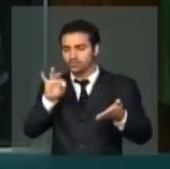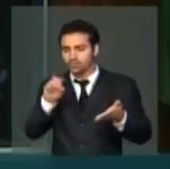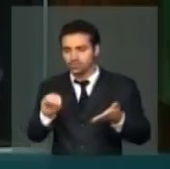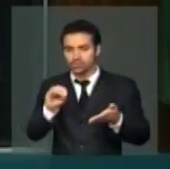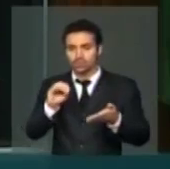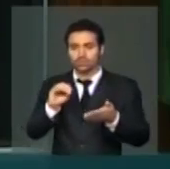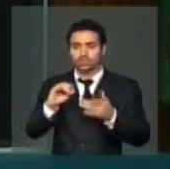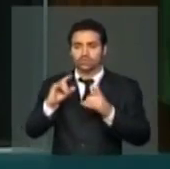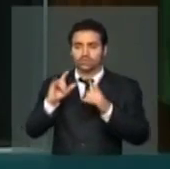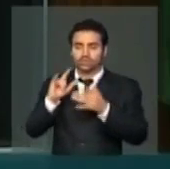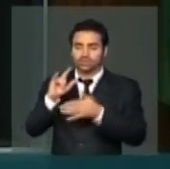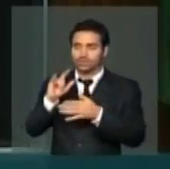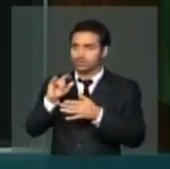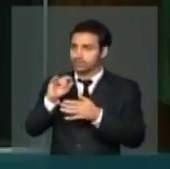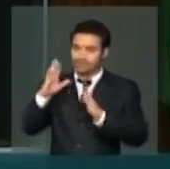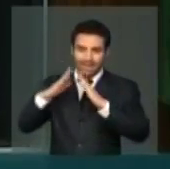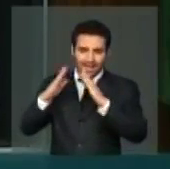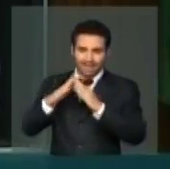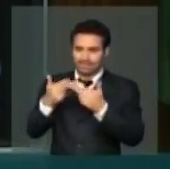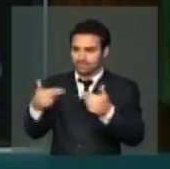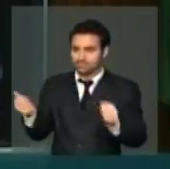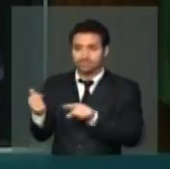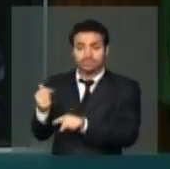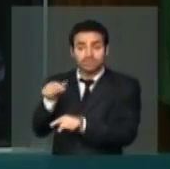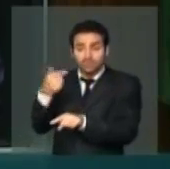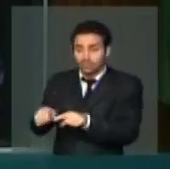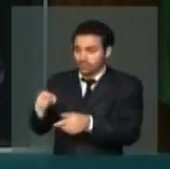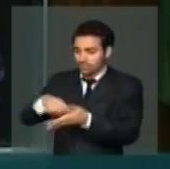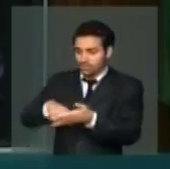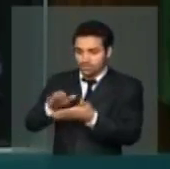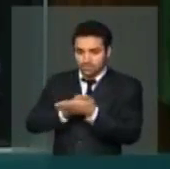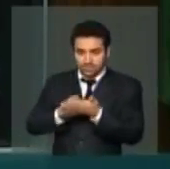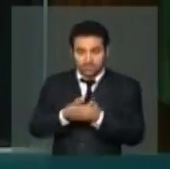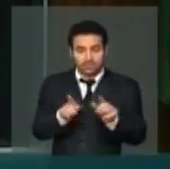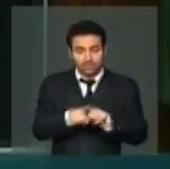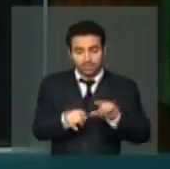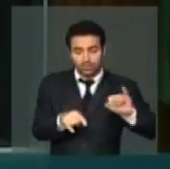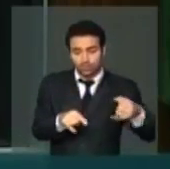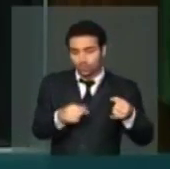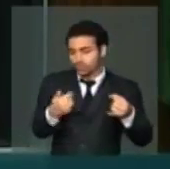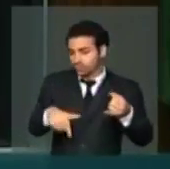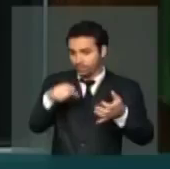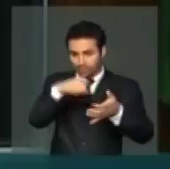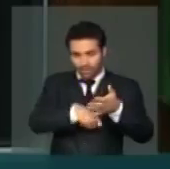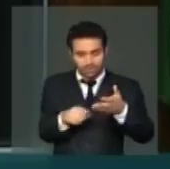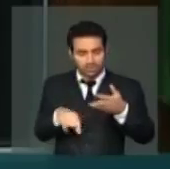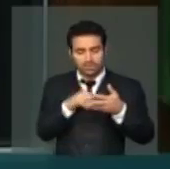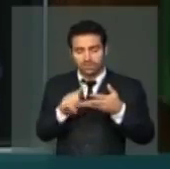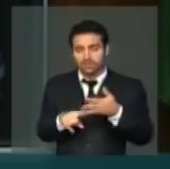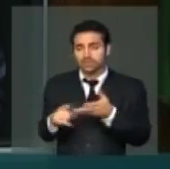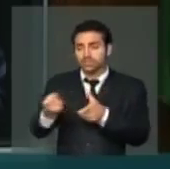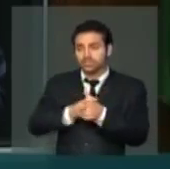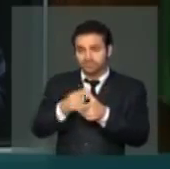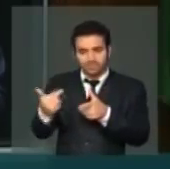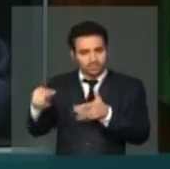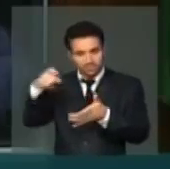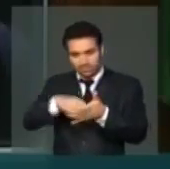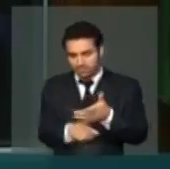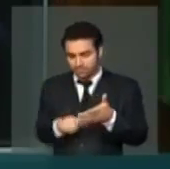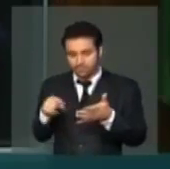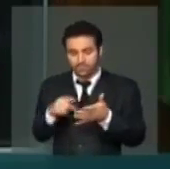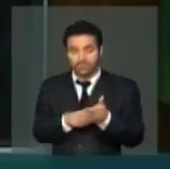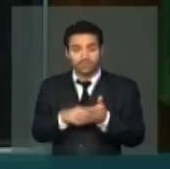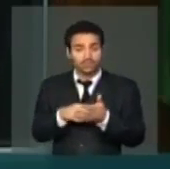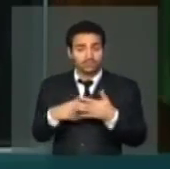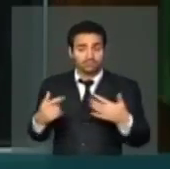a taxação dos juros sobre capital, que não é taxado, os dividendos, que também não são taxados, e